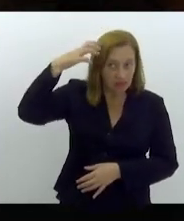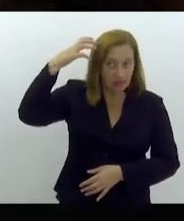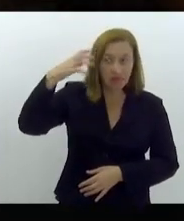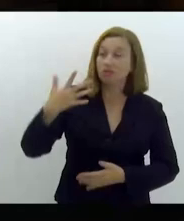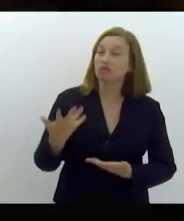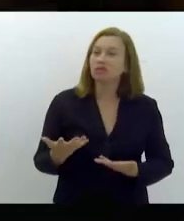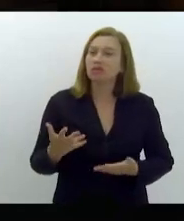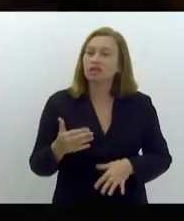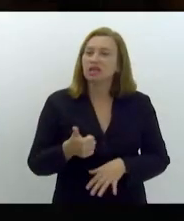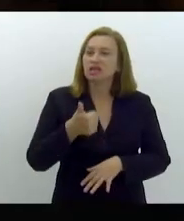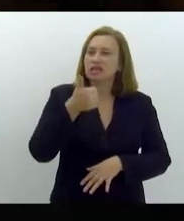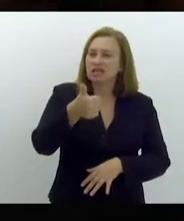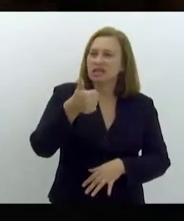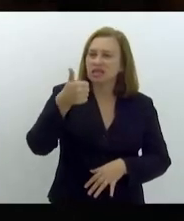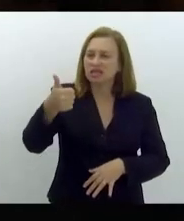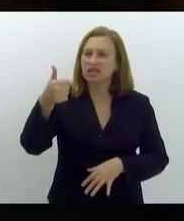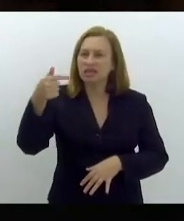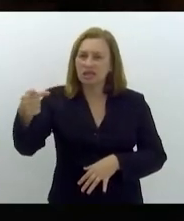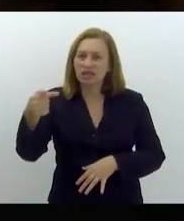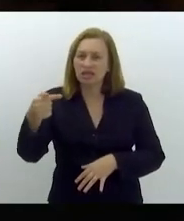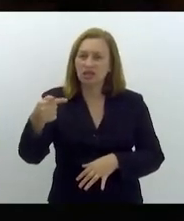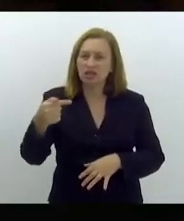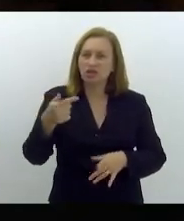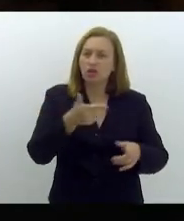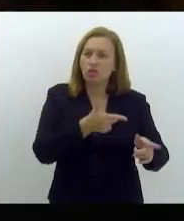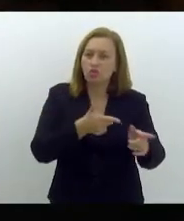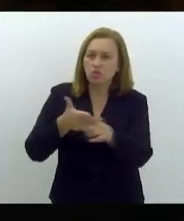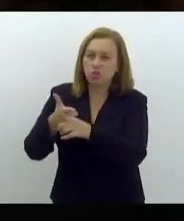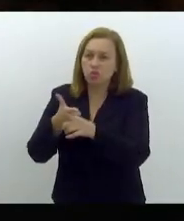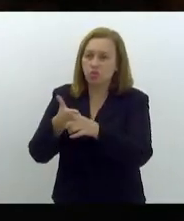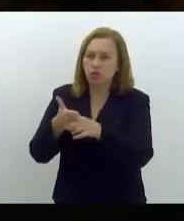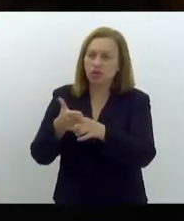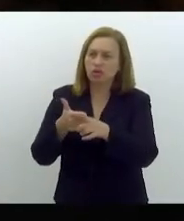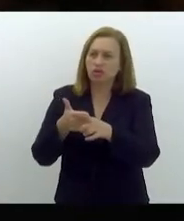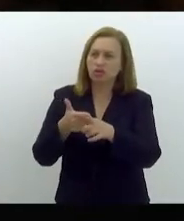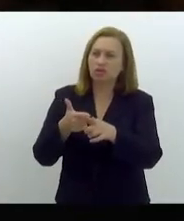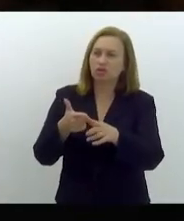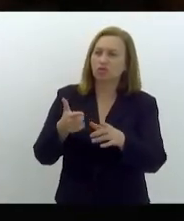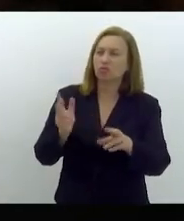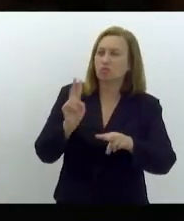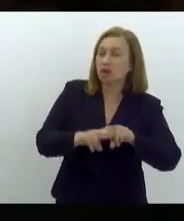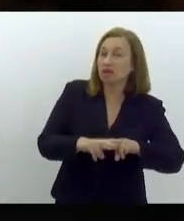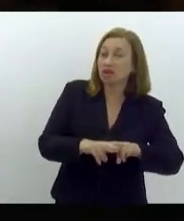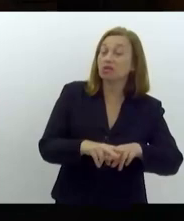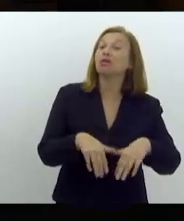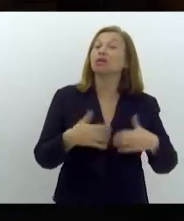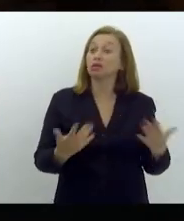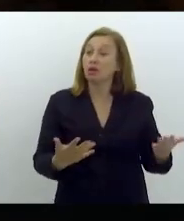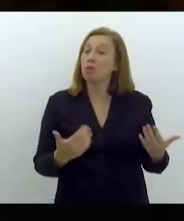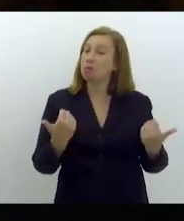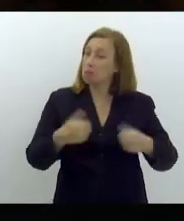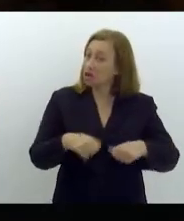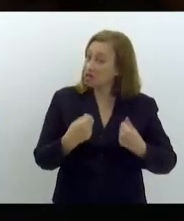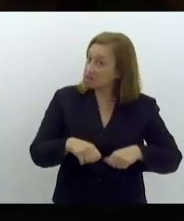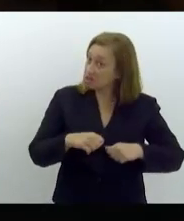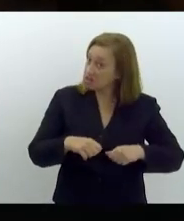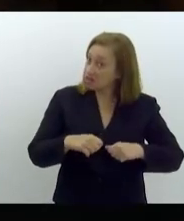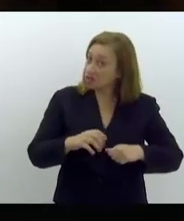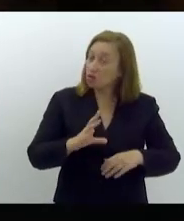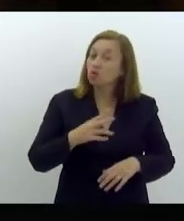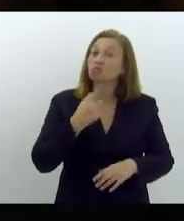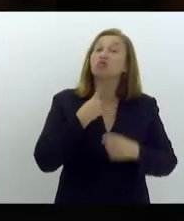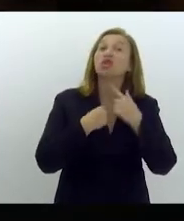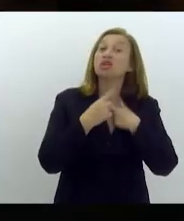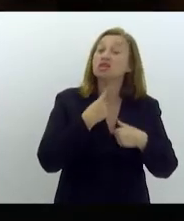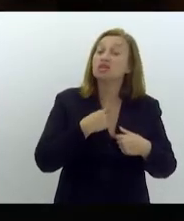foram 117 fuzis apreendidos ou seja precisa haver uma vontade política